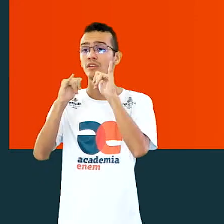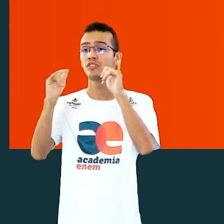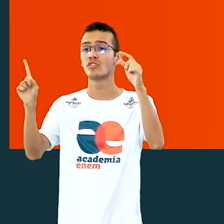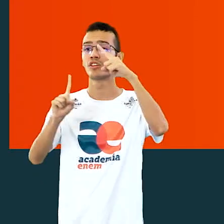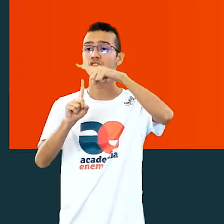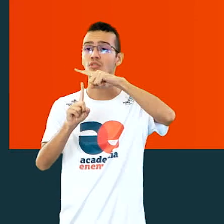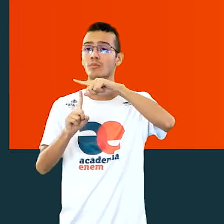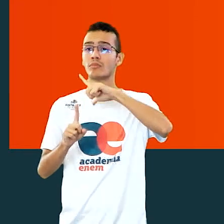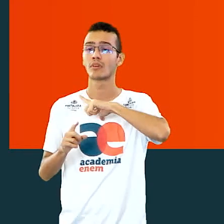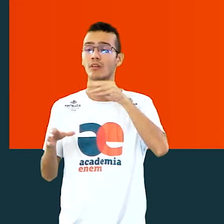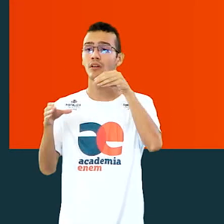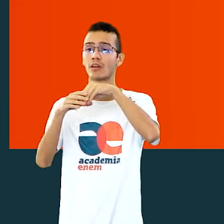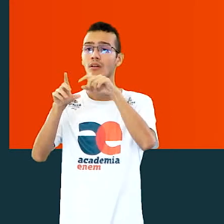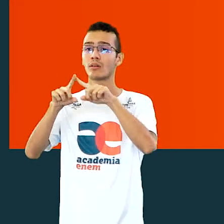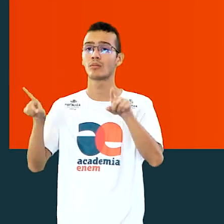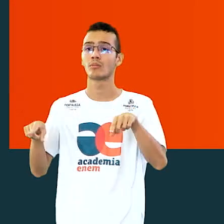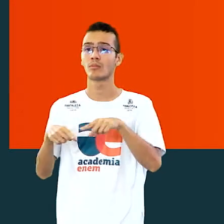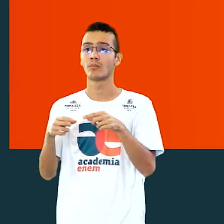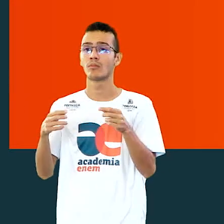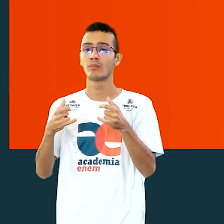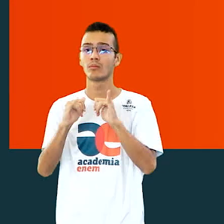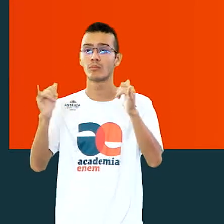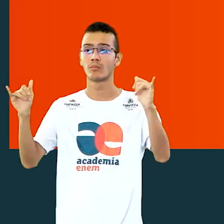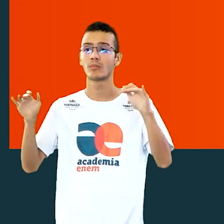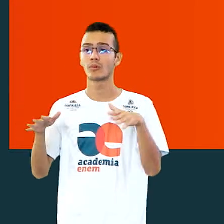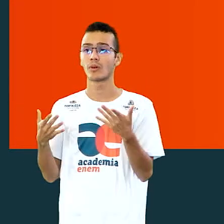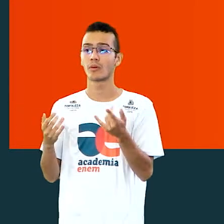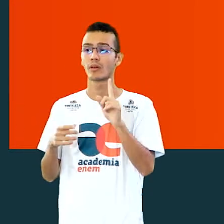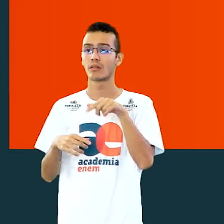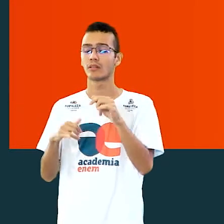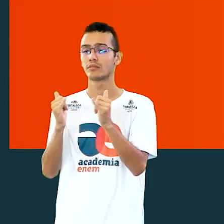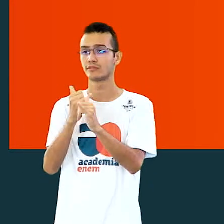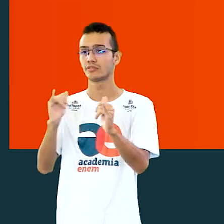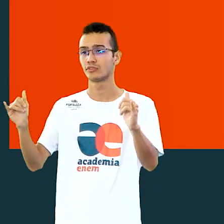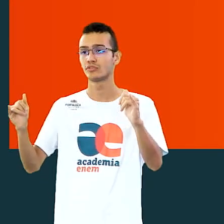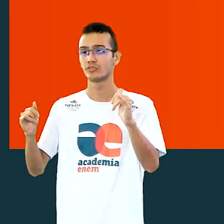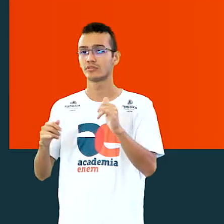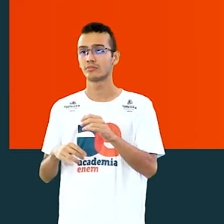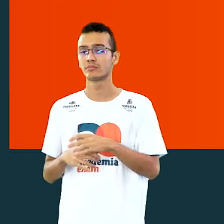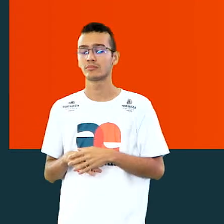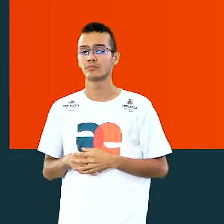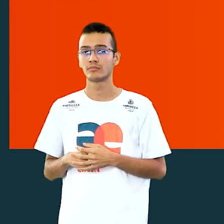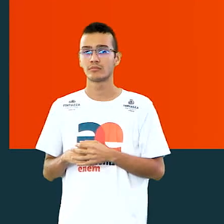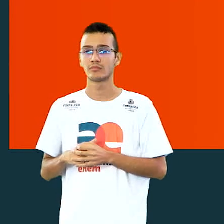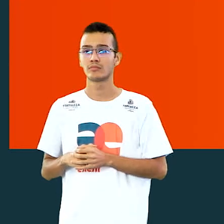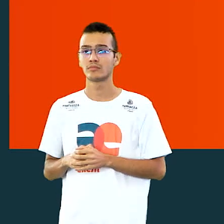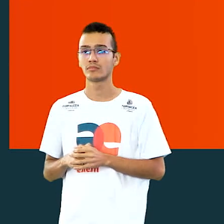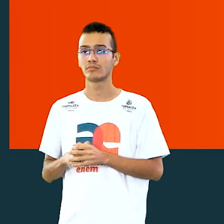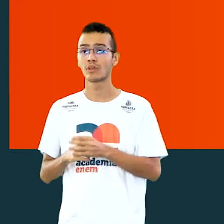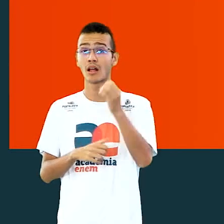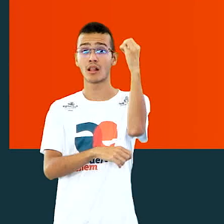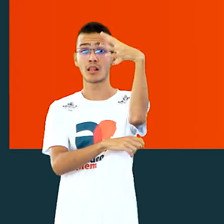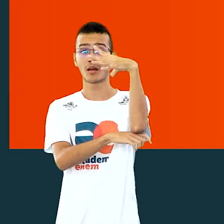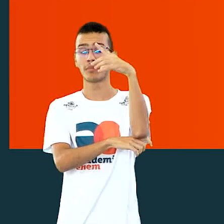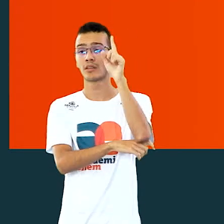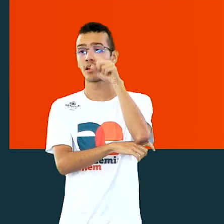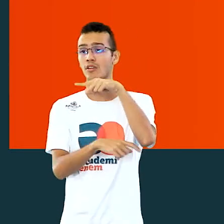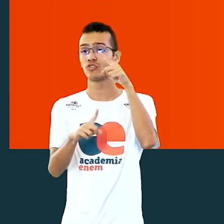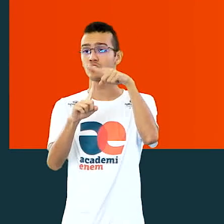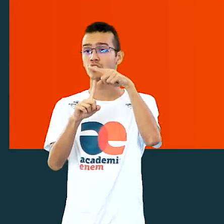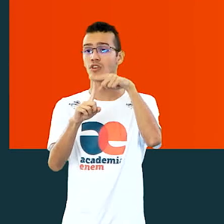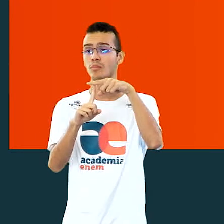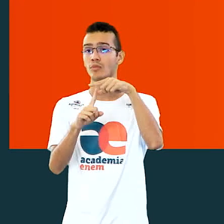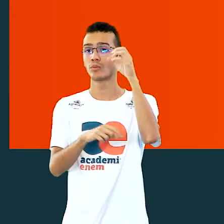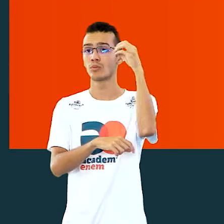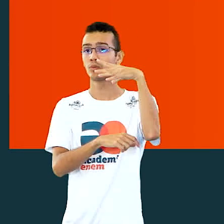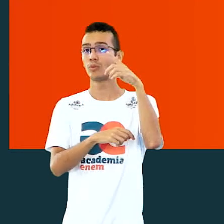elétrica? Energia elétrica. Foi para a lâmpada, ela se transformou em que tipo de energia?